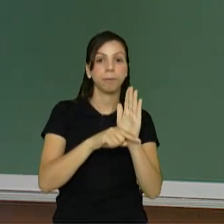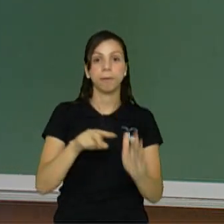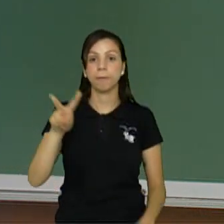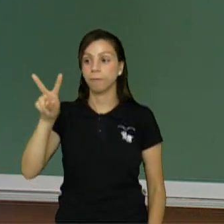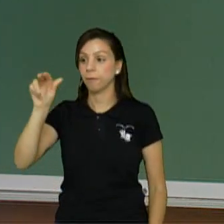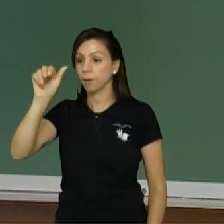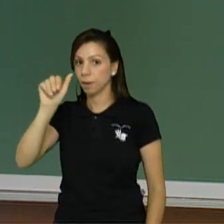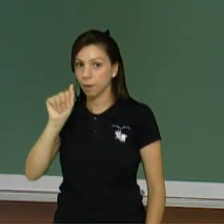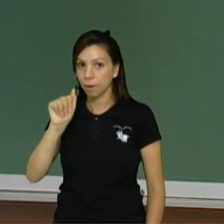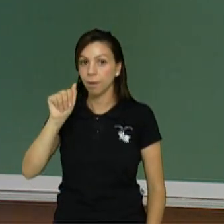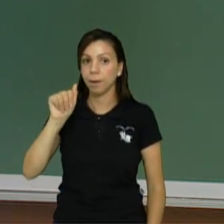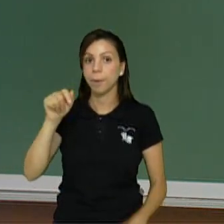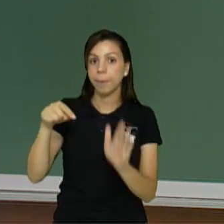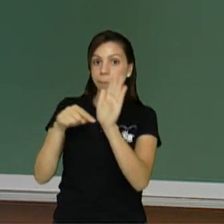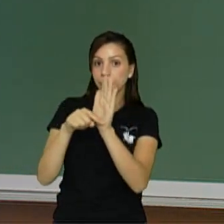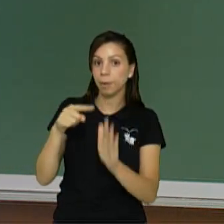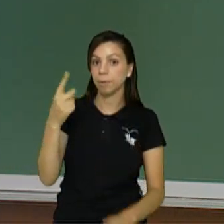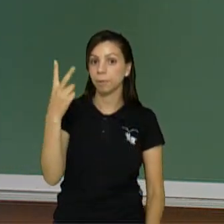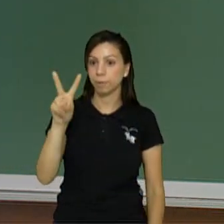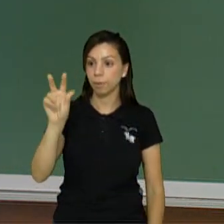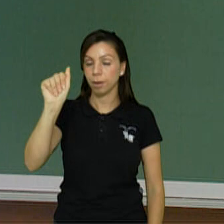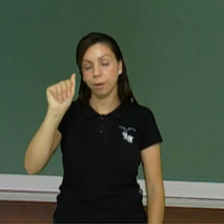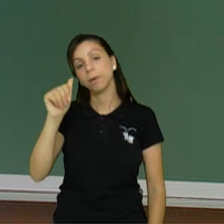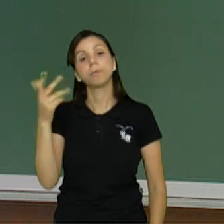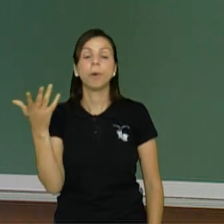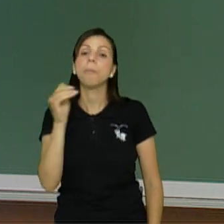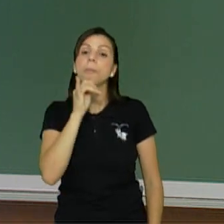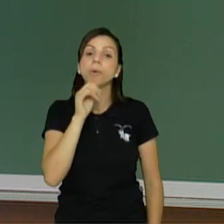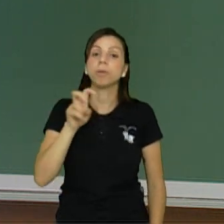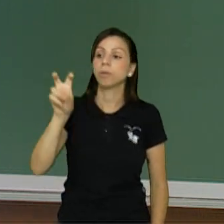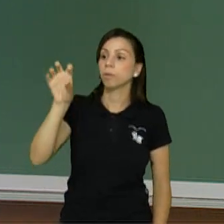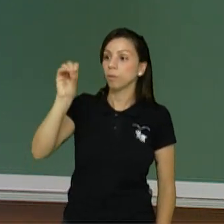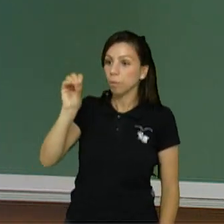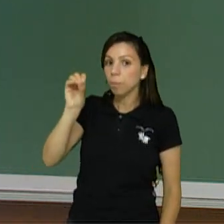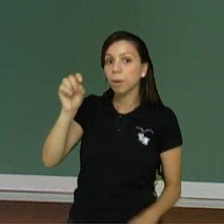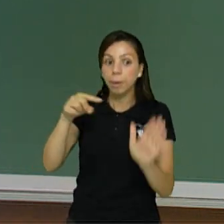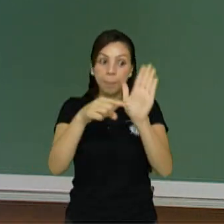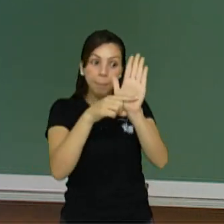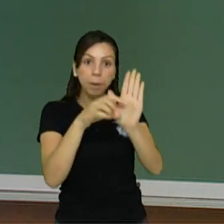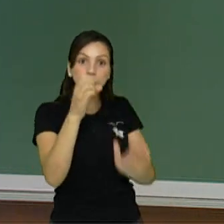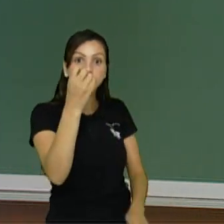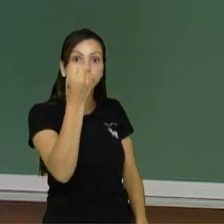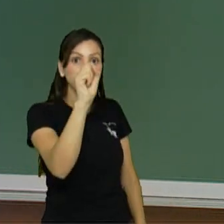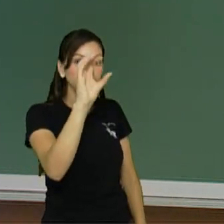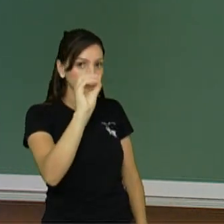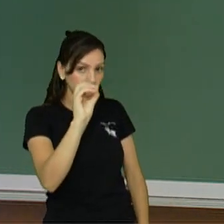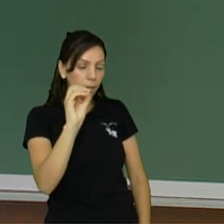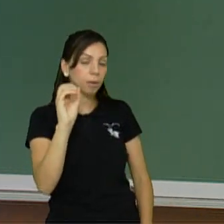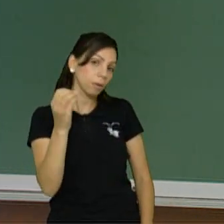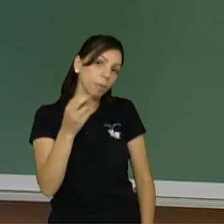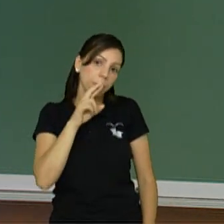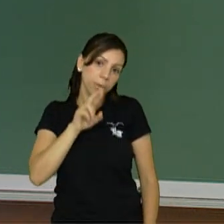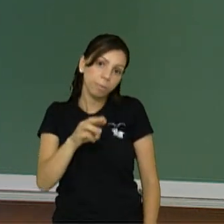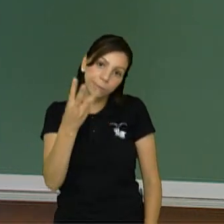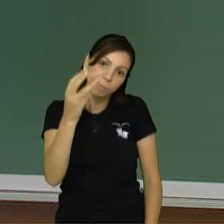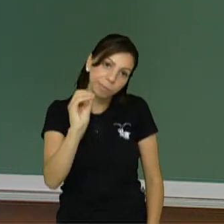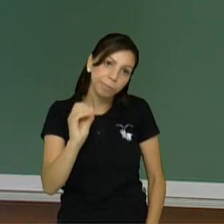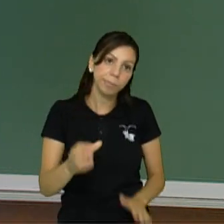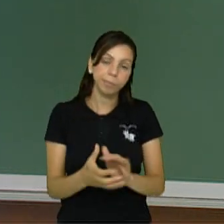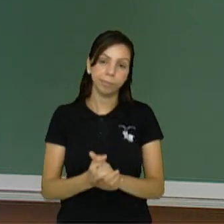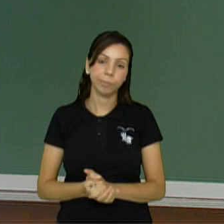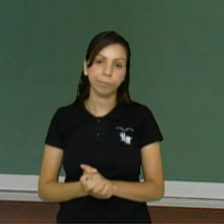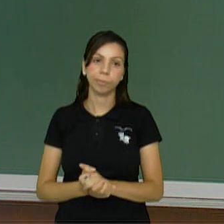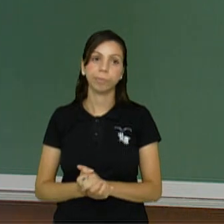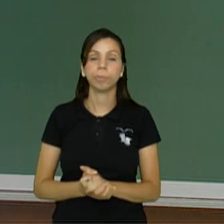VB. Tipo 80 menos 50, que vai dar o 30. Velocidade relativa da aproximação pega o VA menos